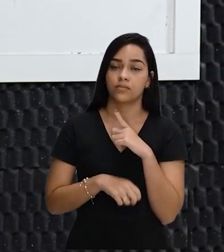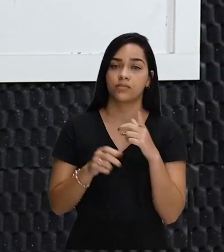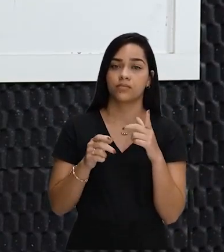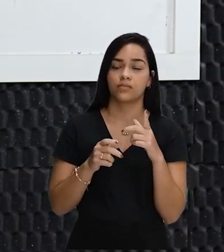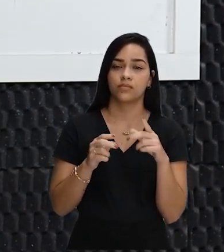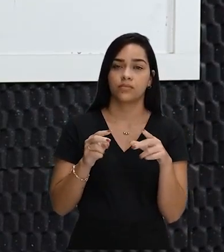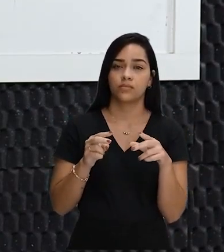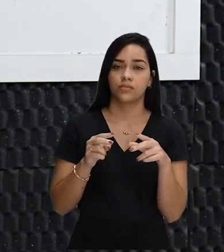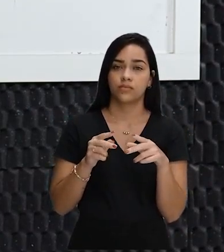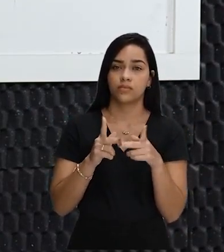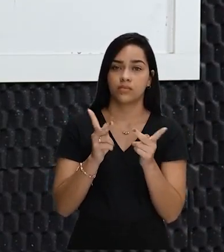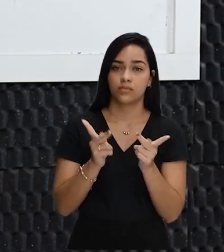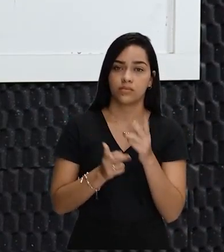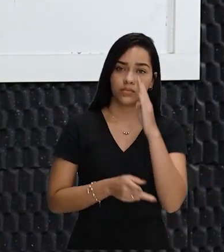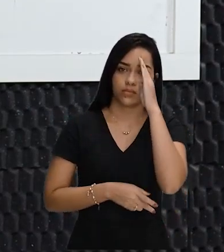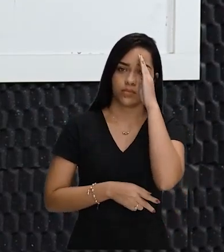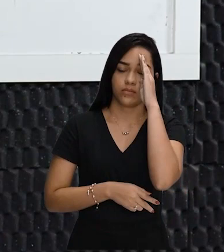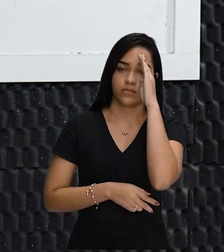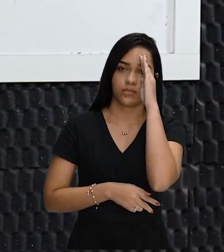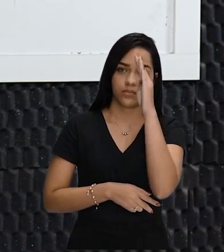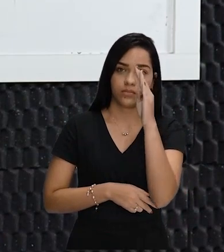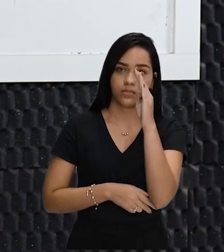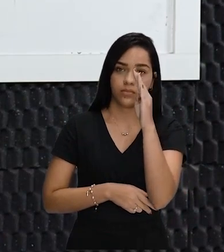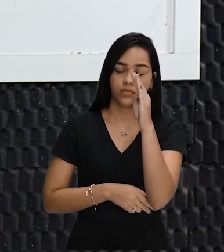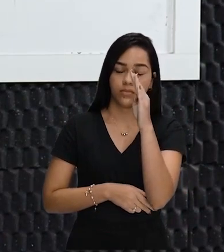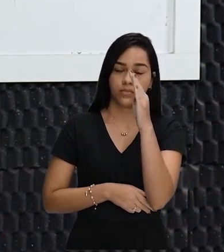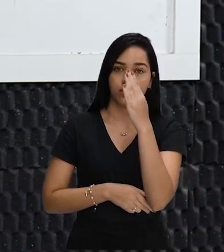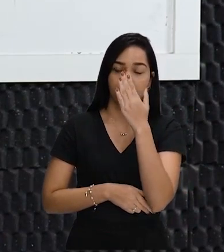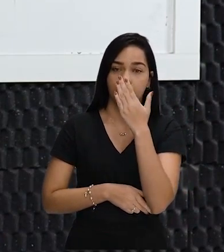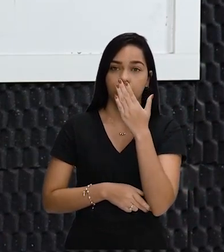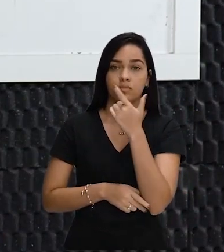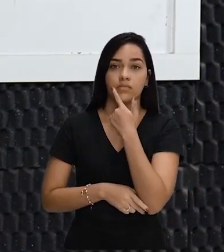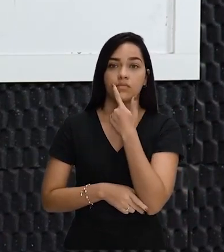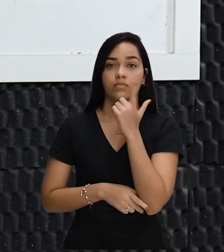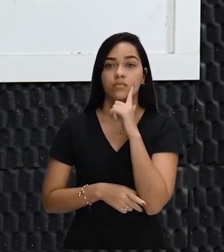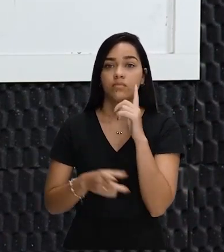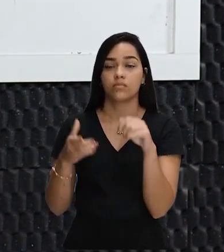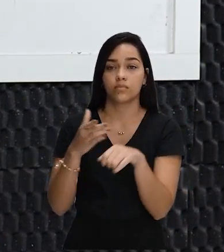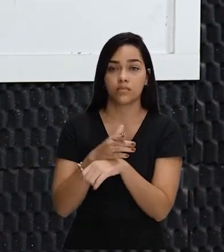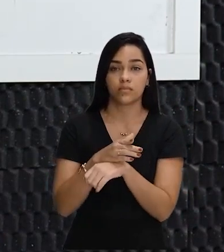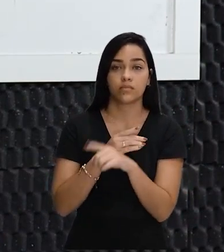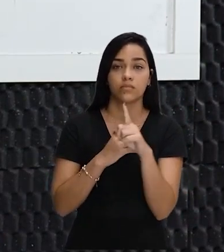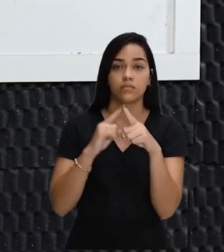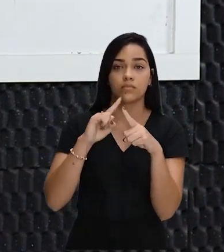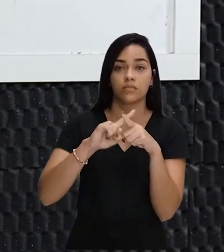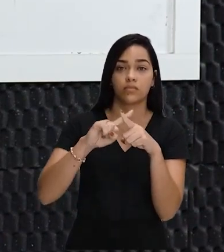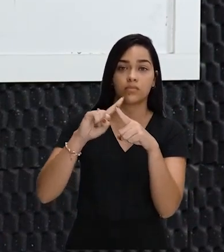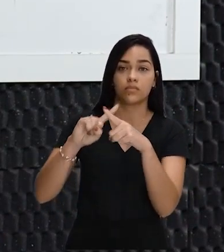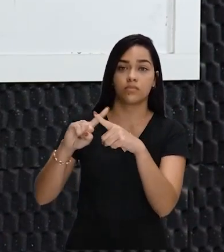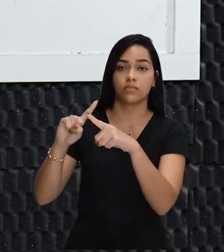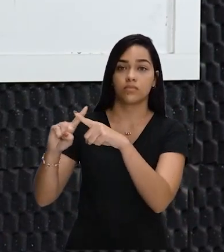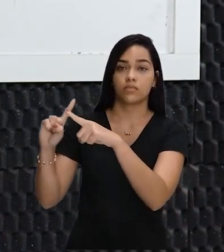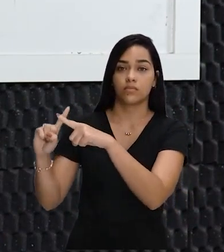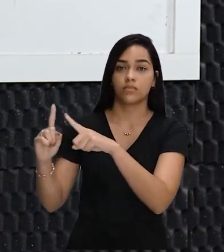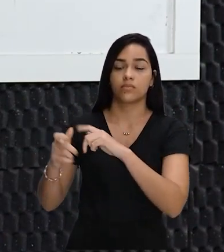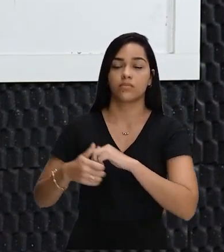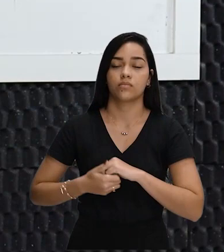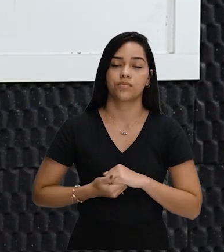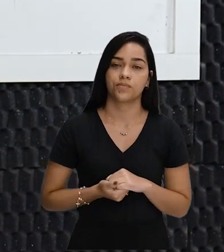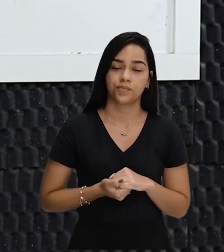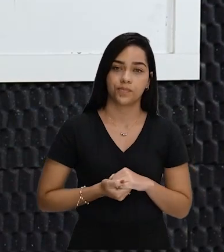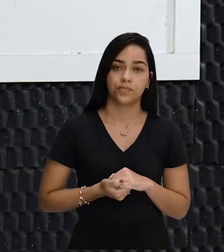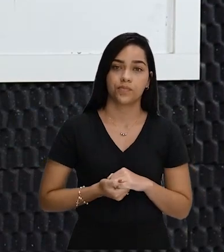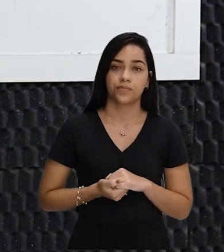um prato principal uma sobremesa e uma entrada basta você multiplicar as possibilidades